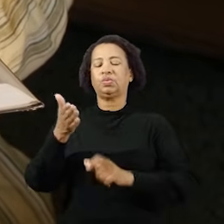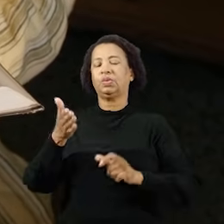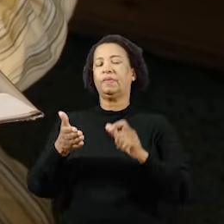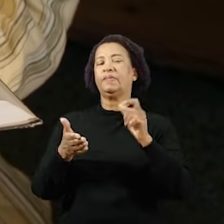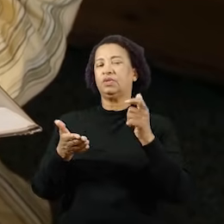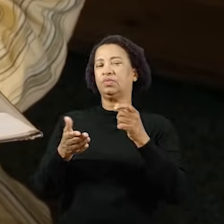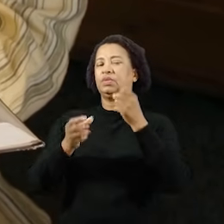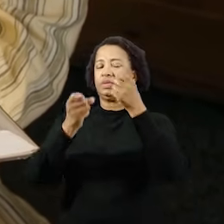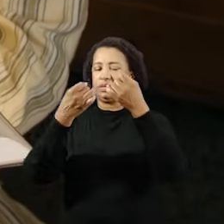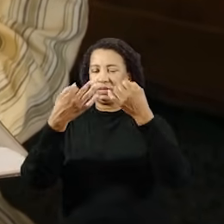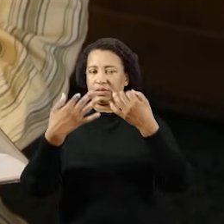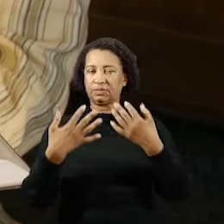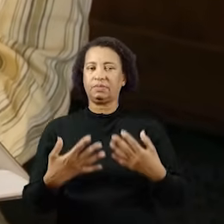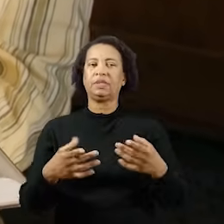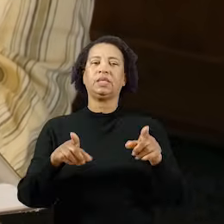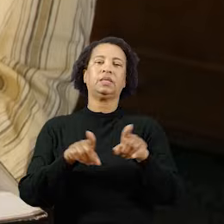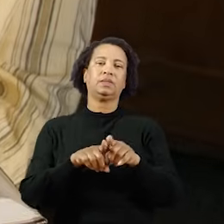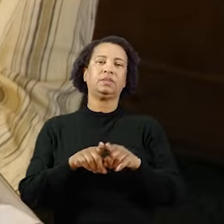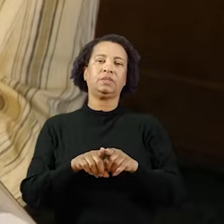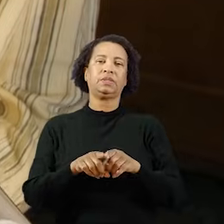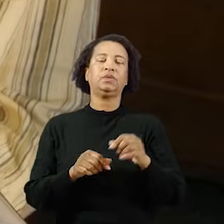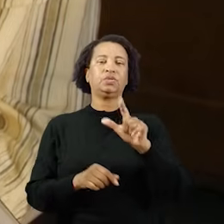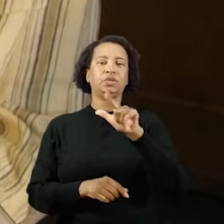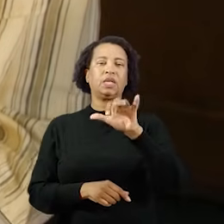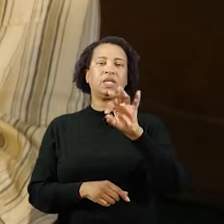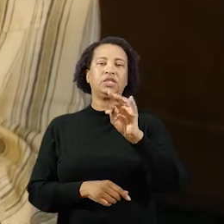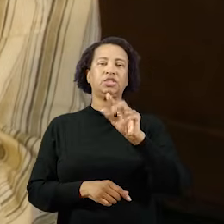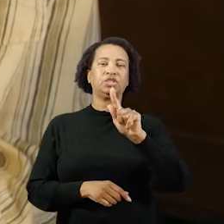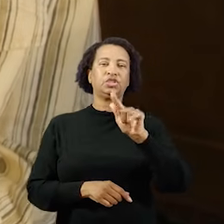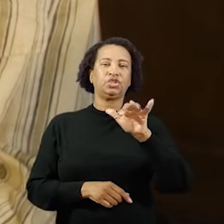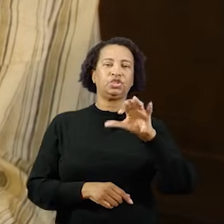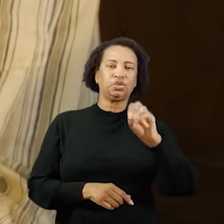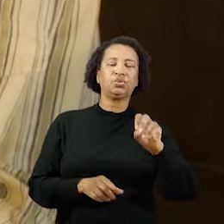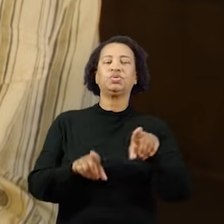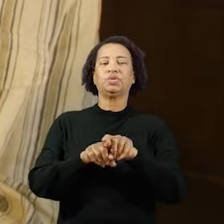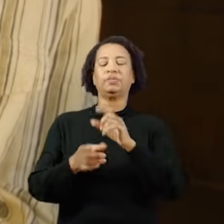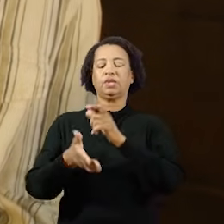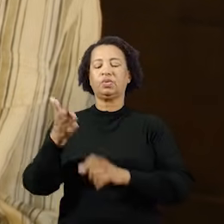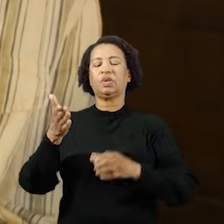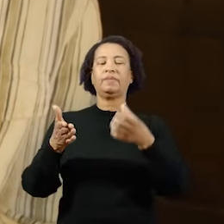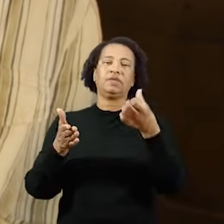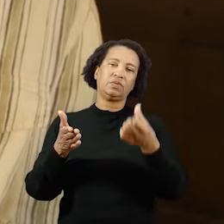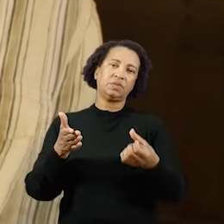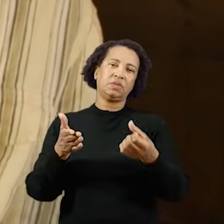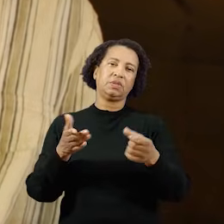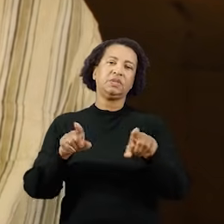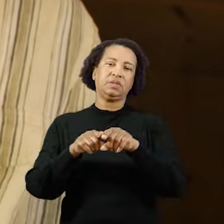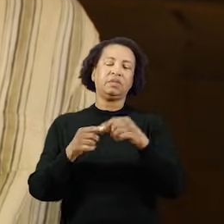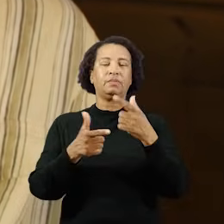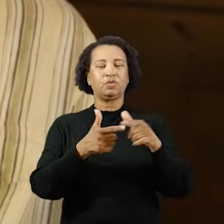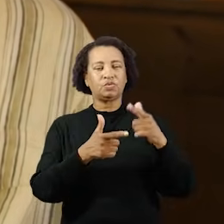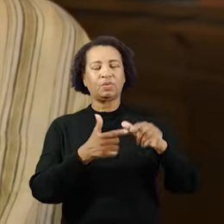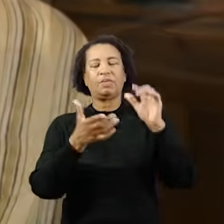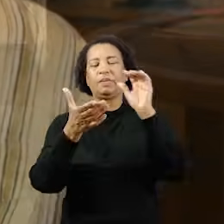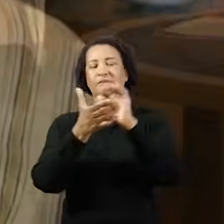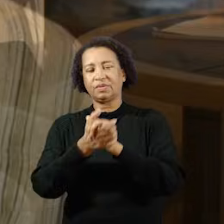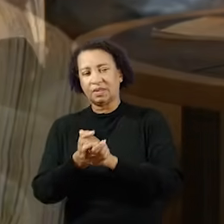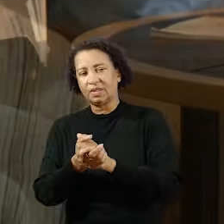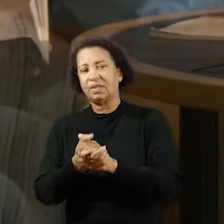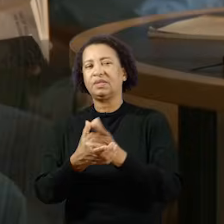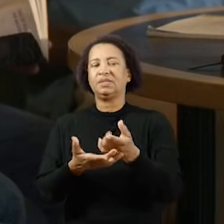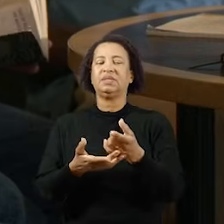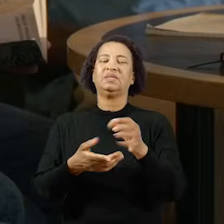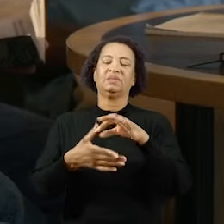5. E igualmente para os de litígios, no capítulo 6. O mesmo acontece para os problemas matrimoniais, de